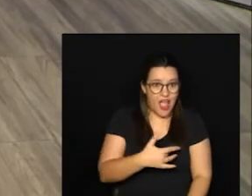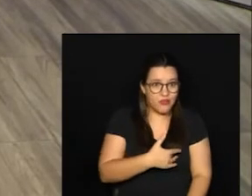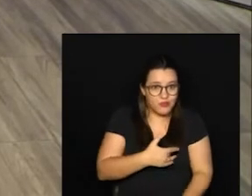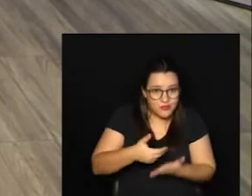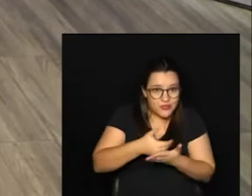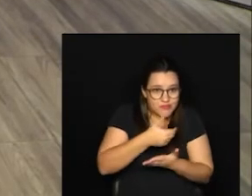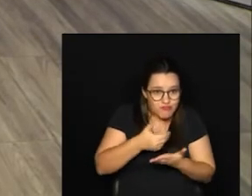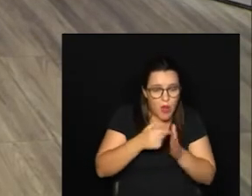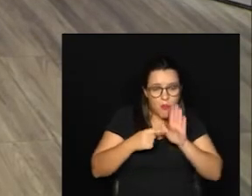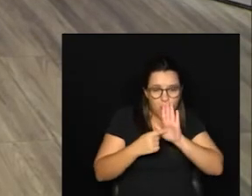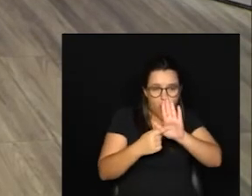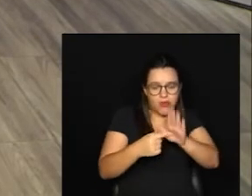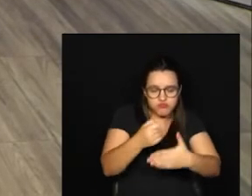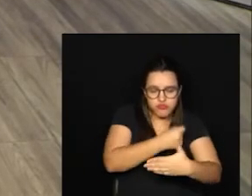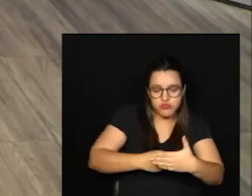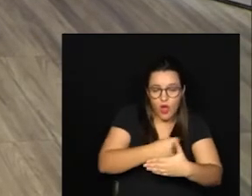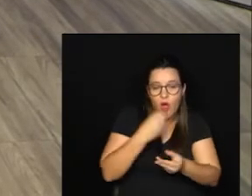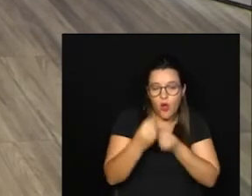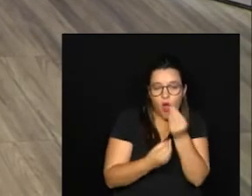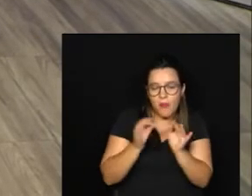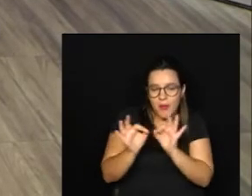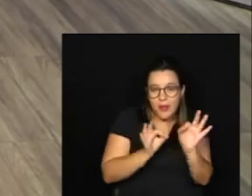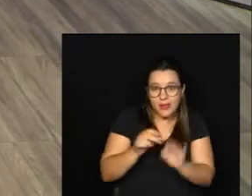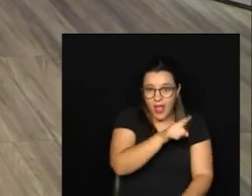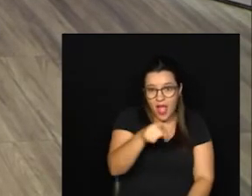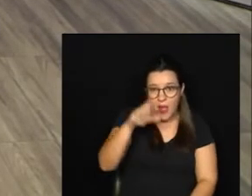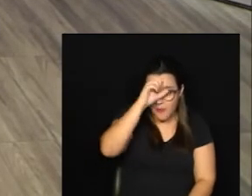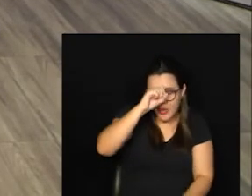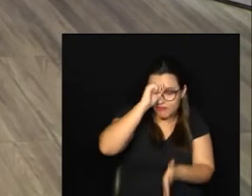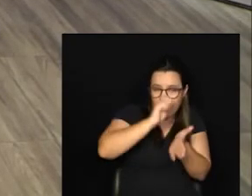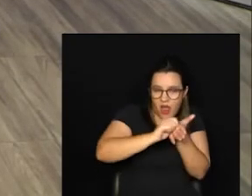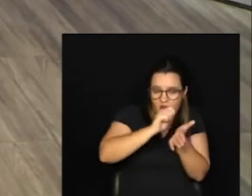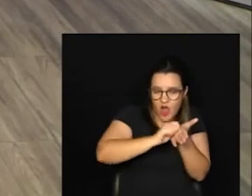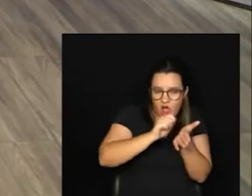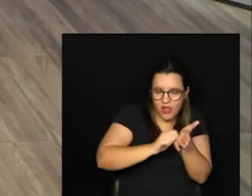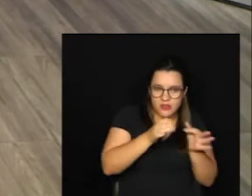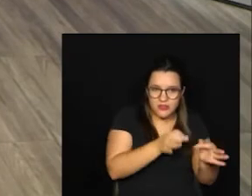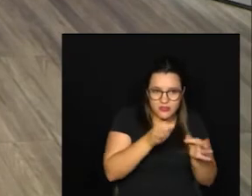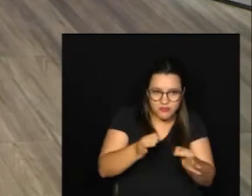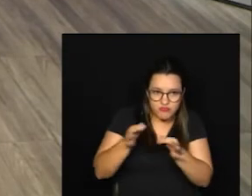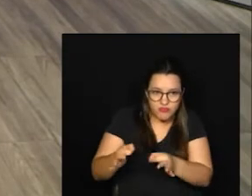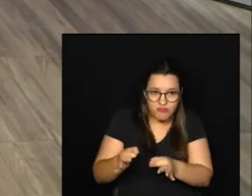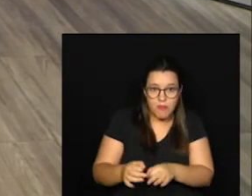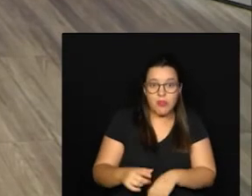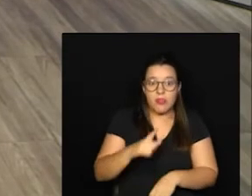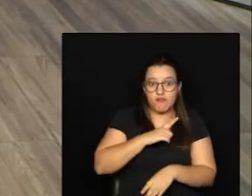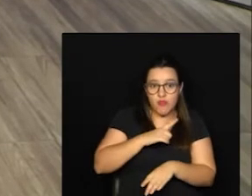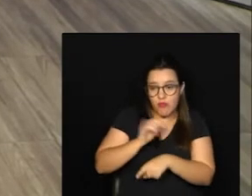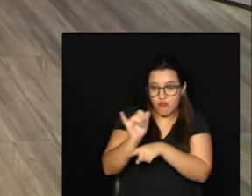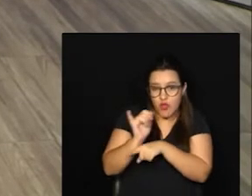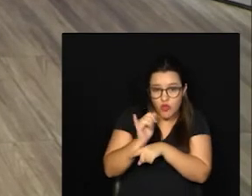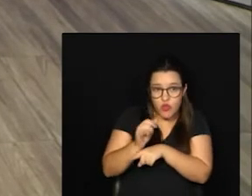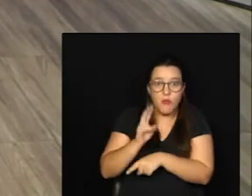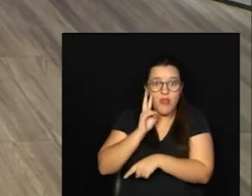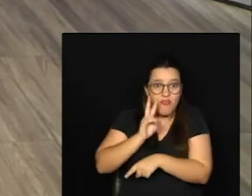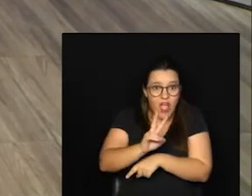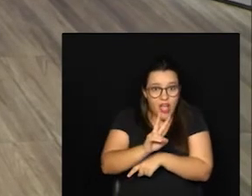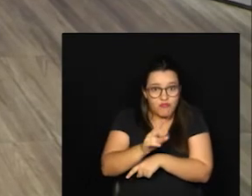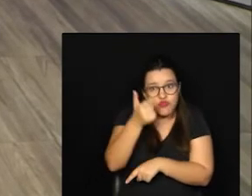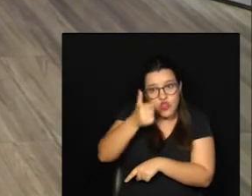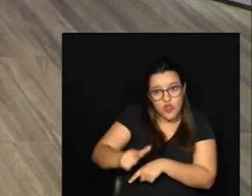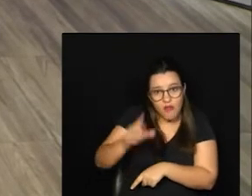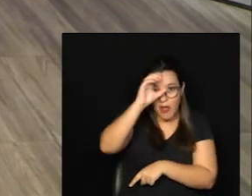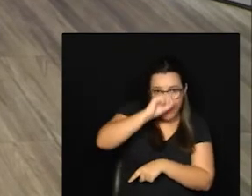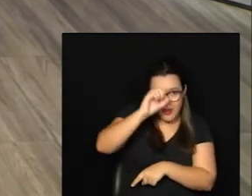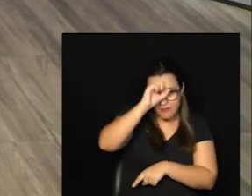receita para você em casa aprender, anotar tudo certinho. Se quiser, pode rever pelas nossas redes sociais. E amanhã o Michel